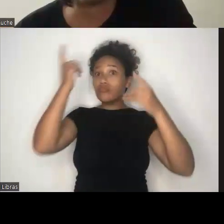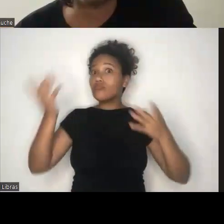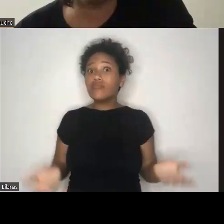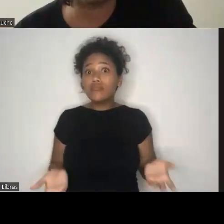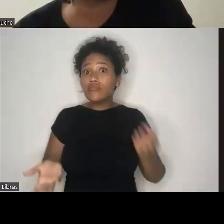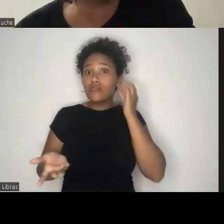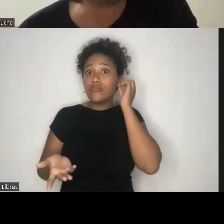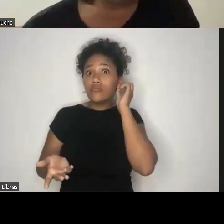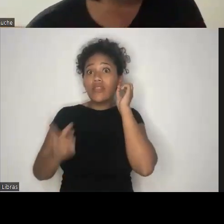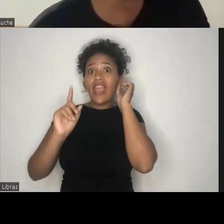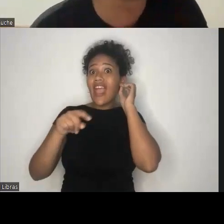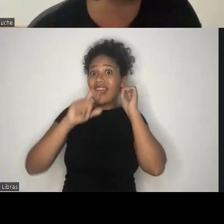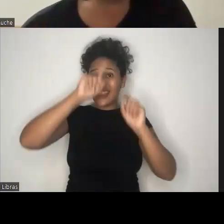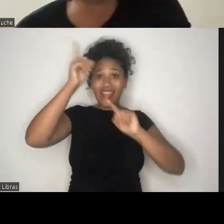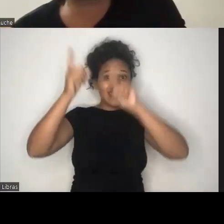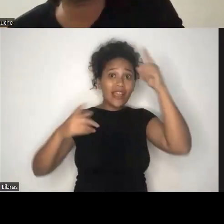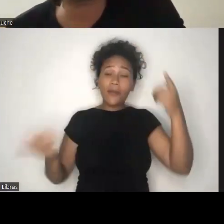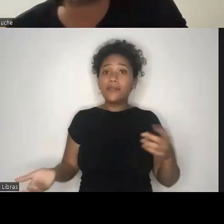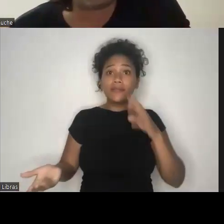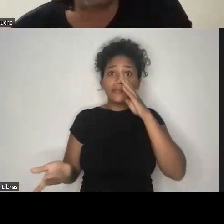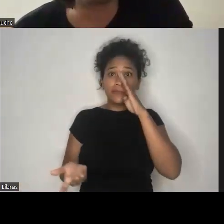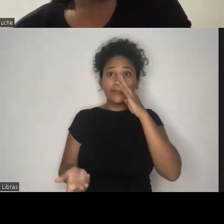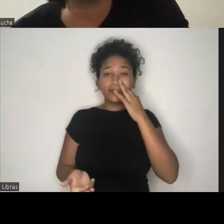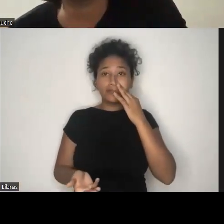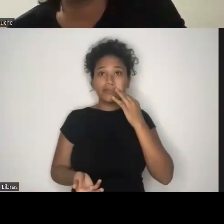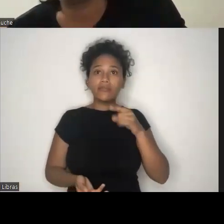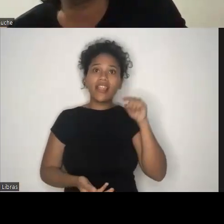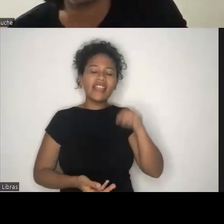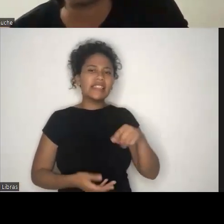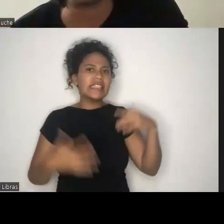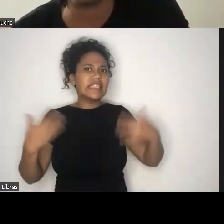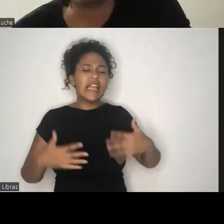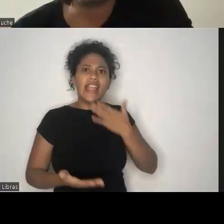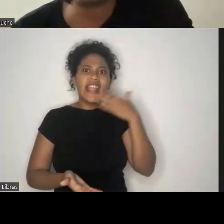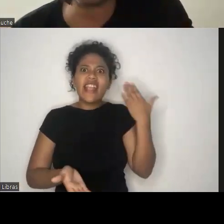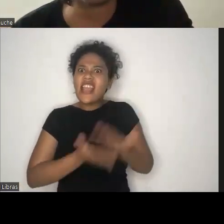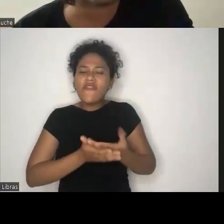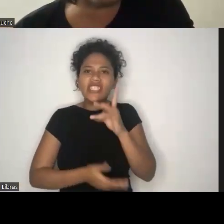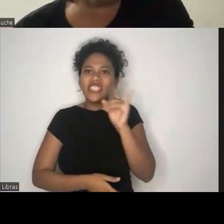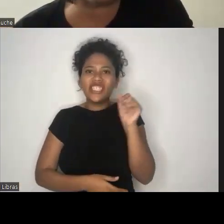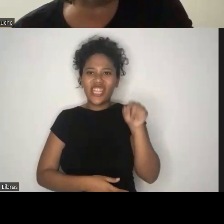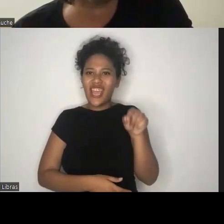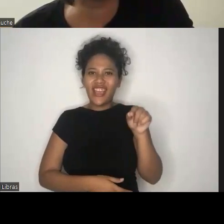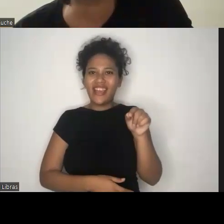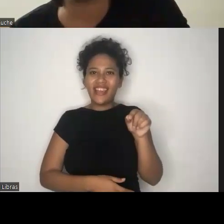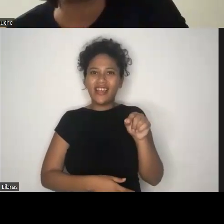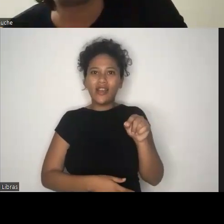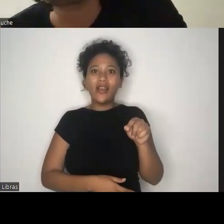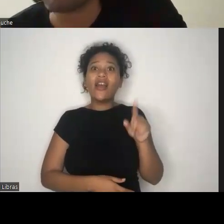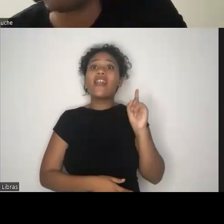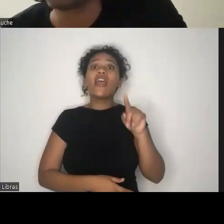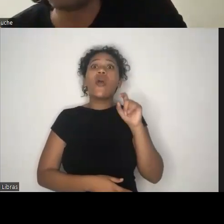uma criação esse daqui que foi tremendo Foi incrível esse dia da gente escrever a palavra noivo